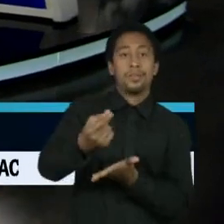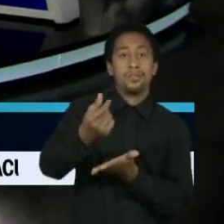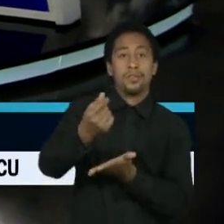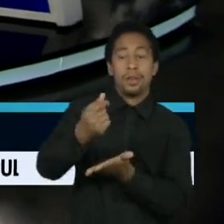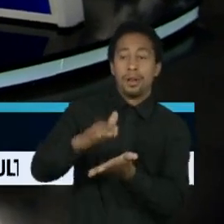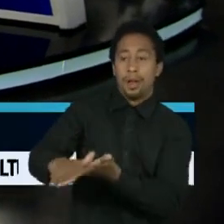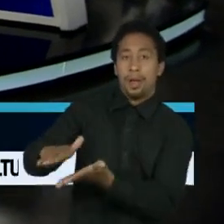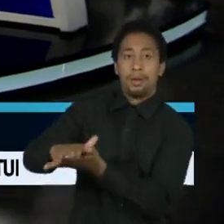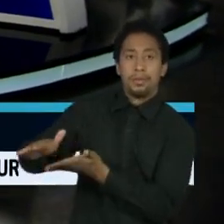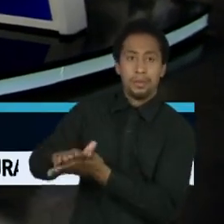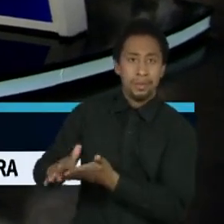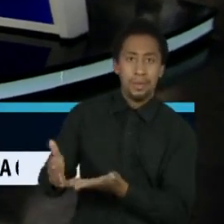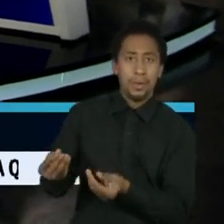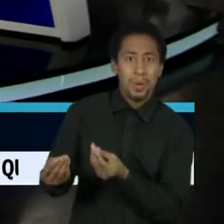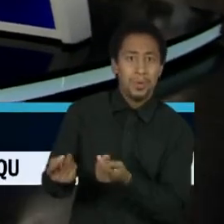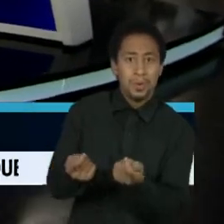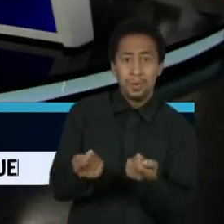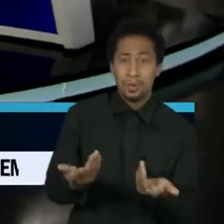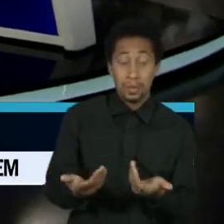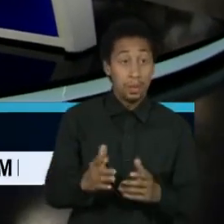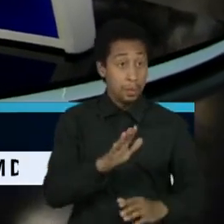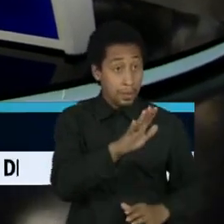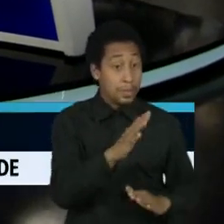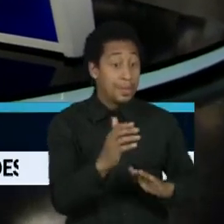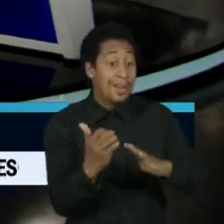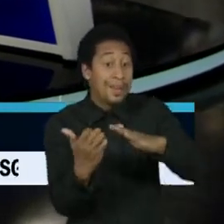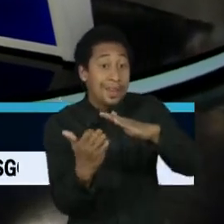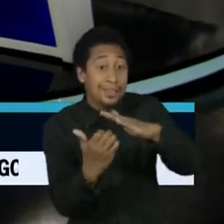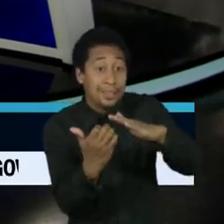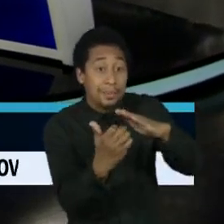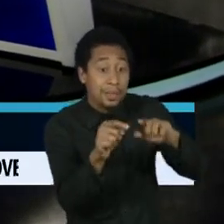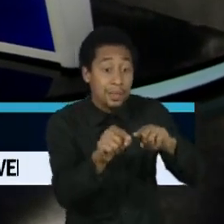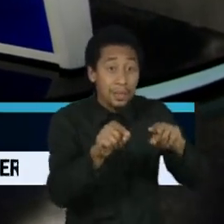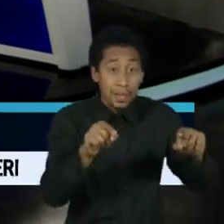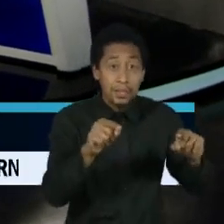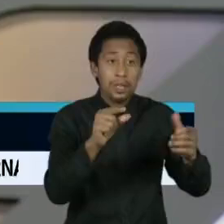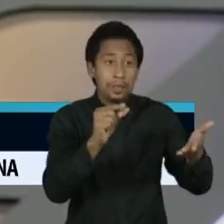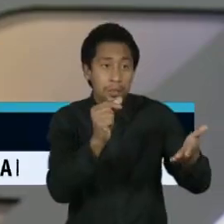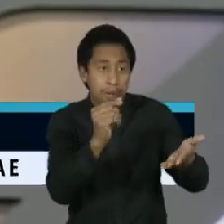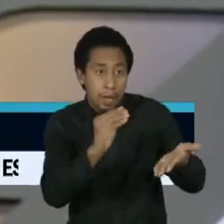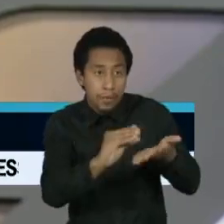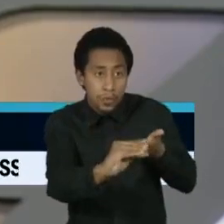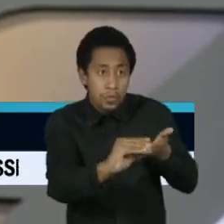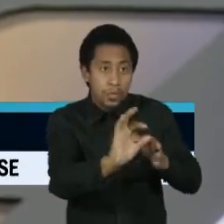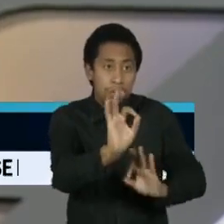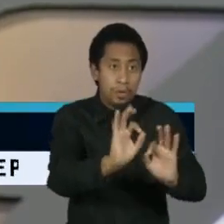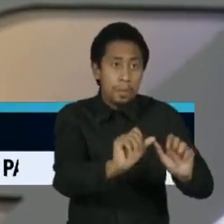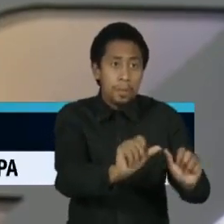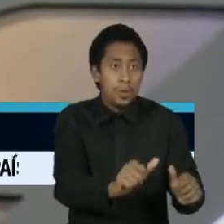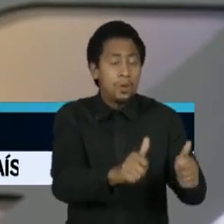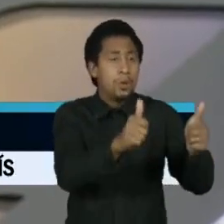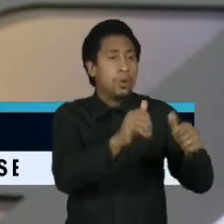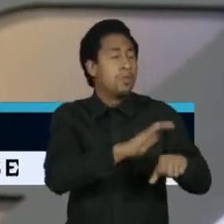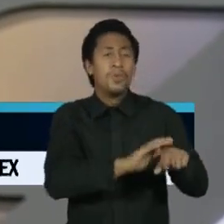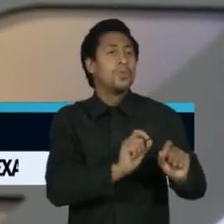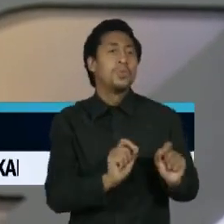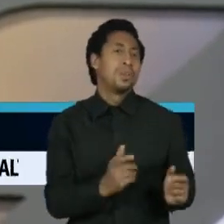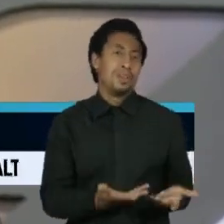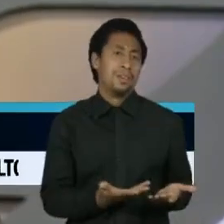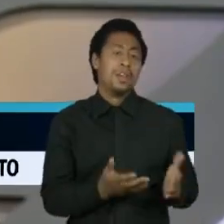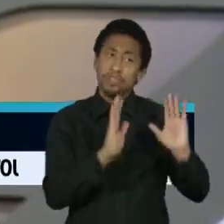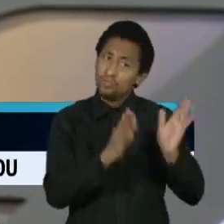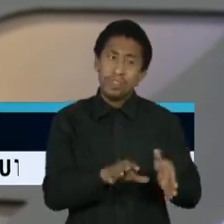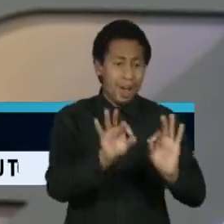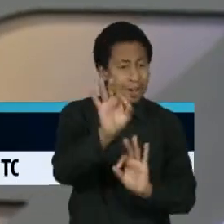investidos né em nossa empresa o que fizeram a lição de casa com que sim que investiram nisso como é que fica então